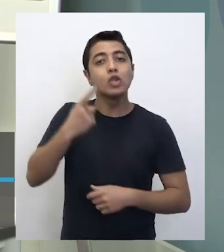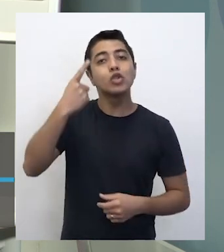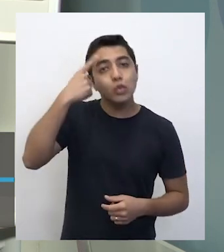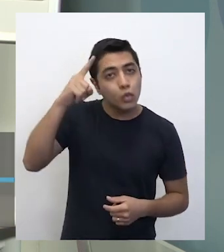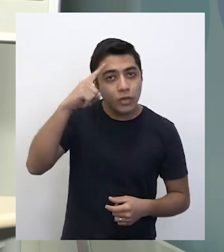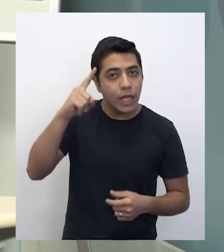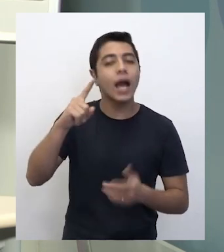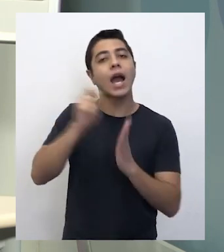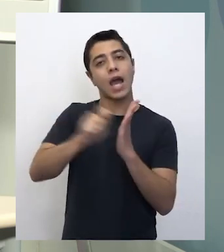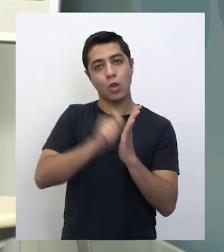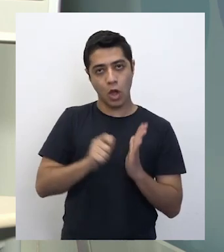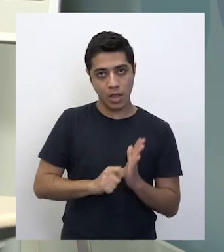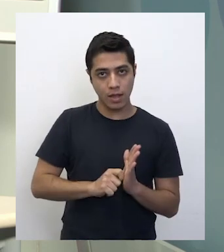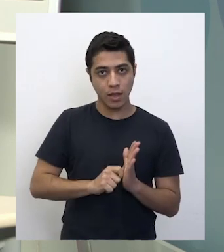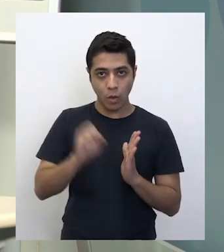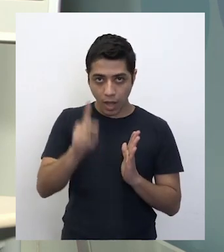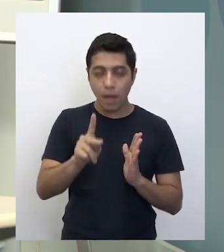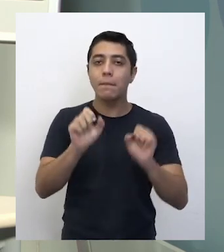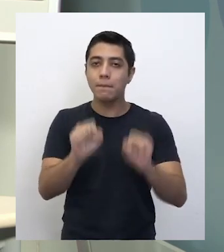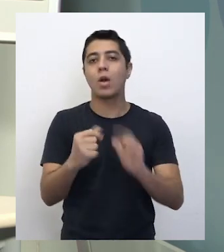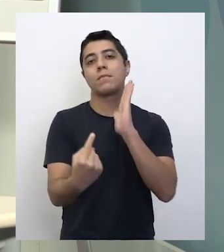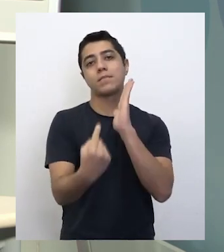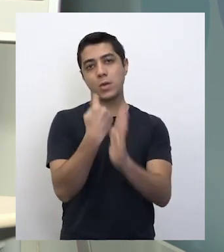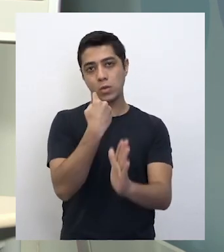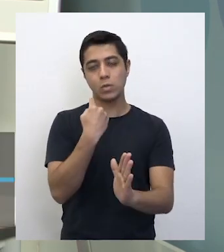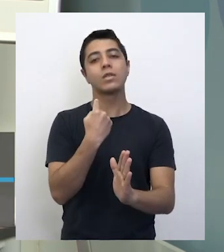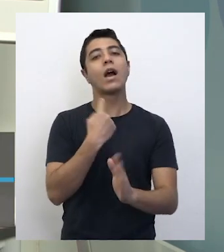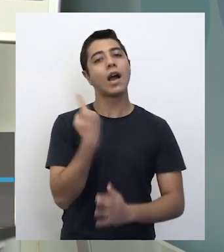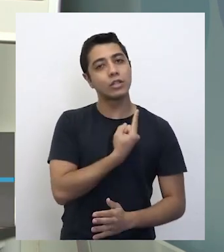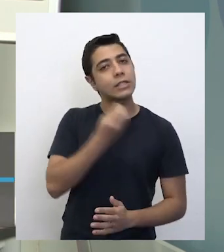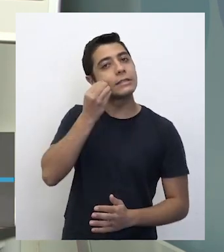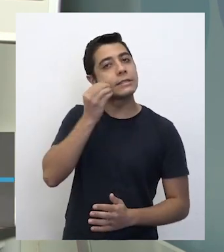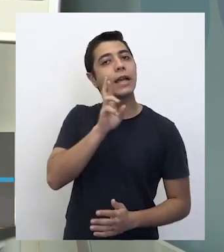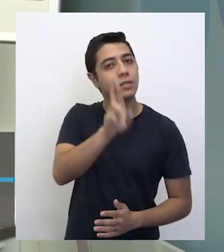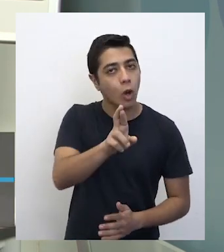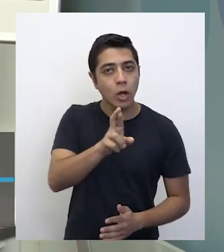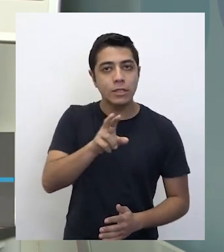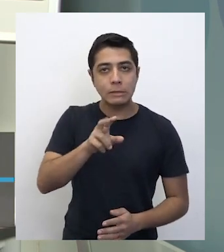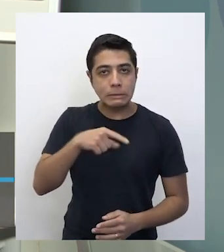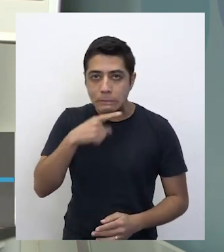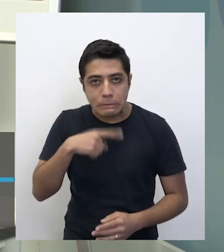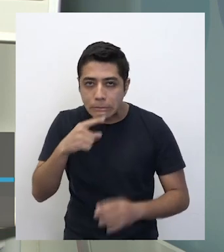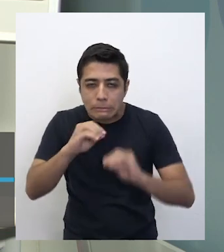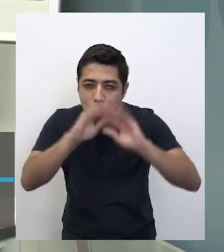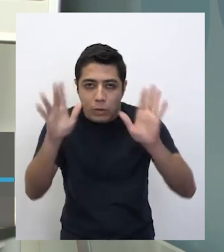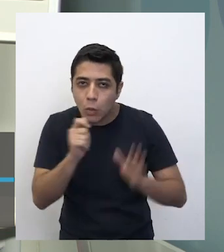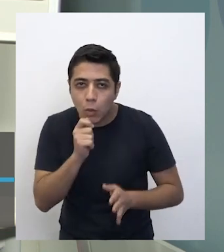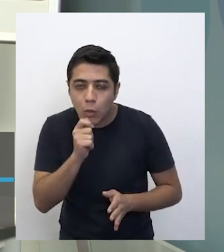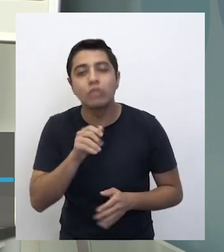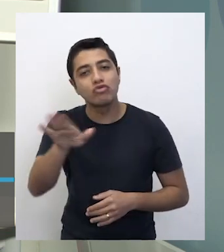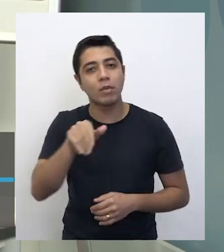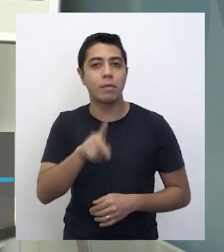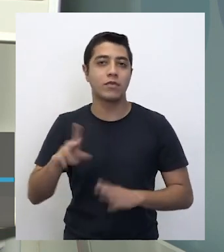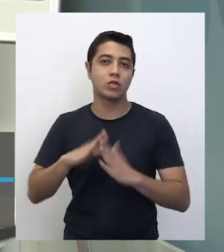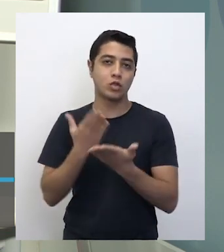máximo possível, né? Caso vocês tenham dúvida e que nós não conseguimos, vocês procurem o professor de vocês da escola também, que ele está trabalhando em